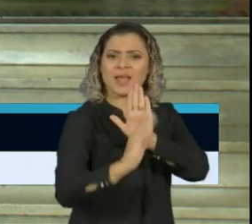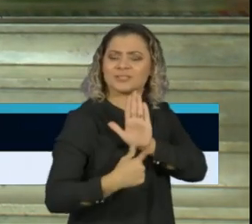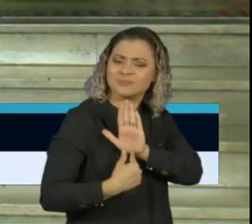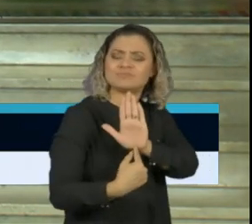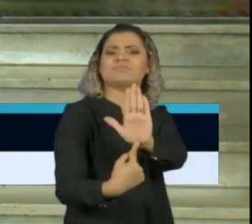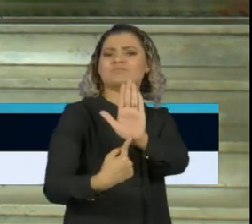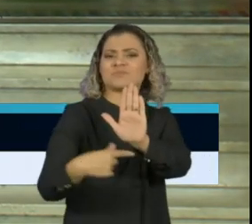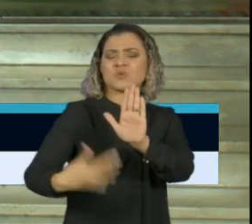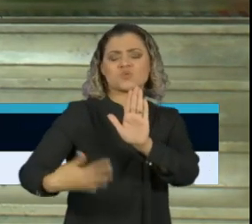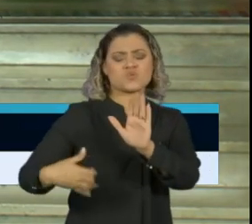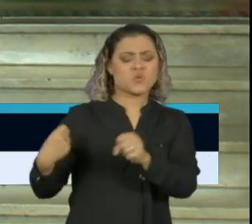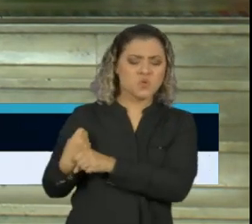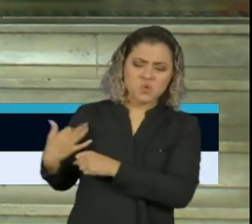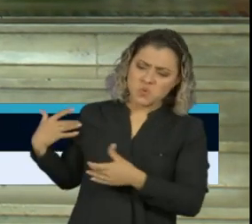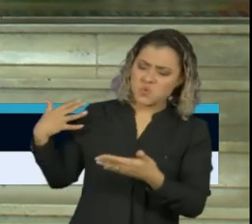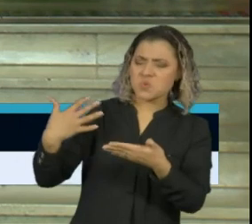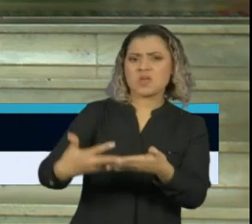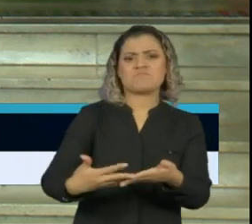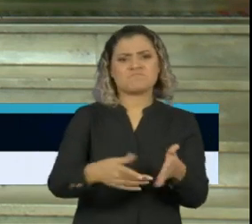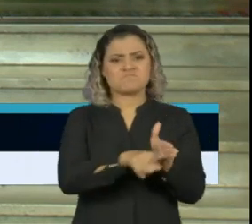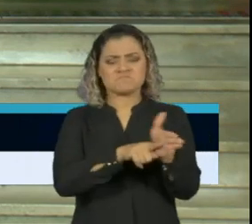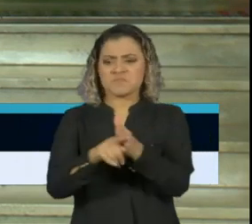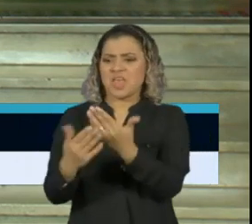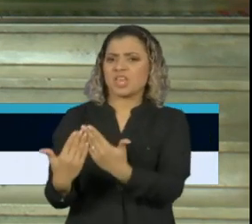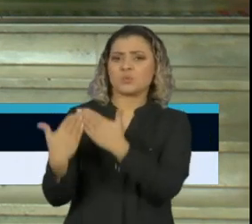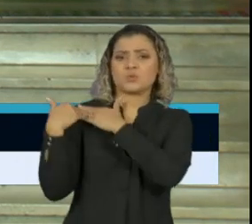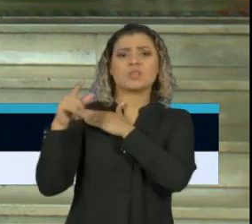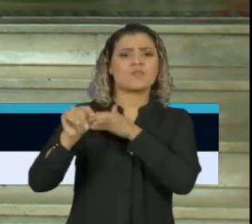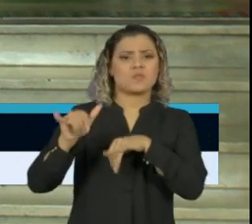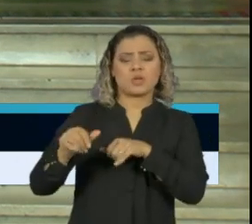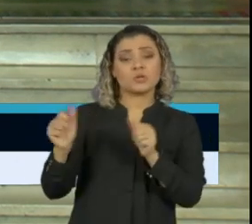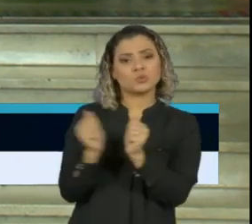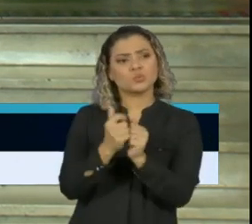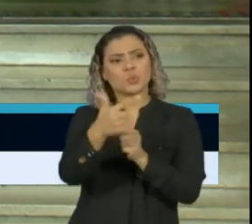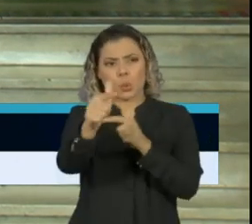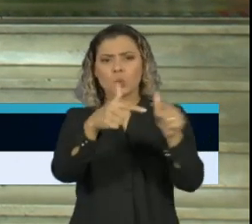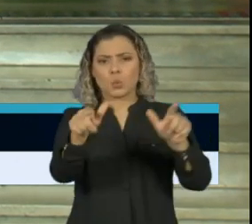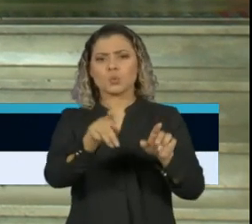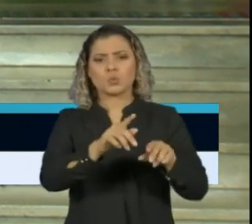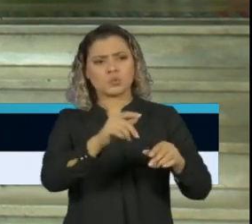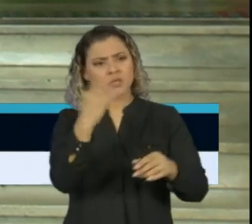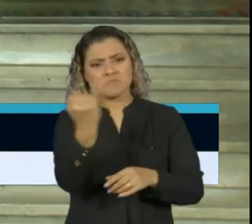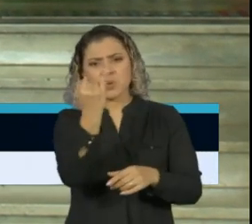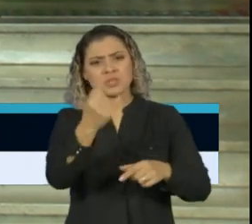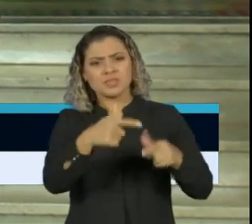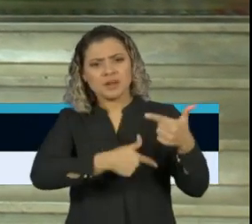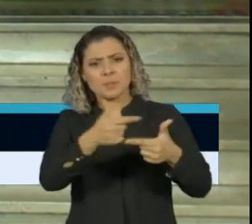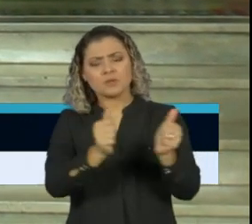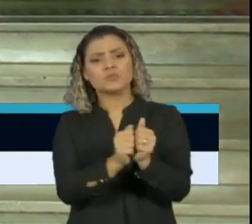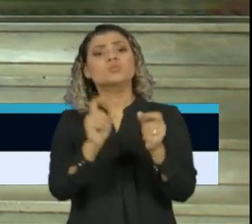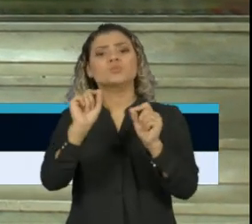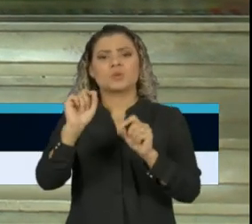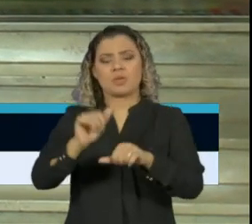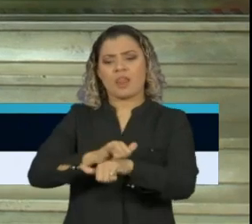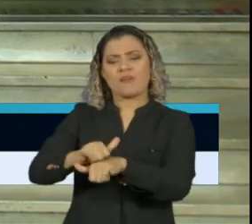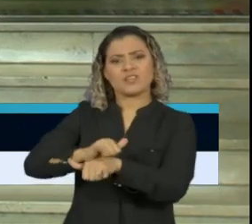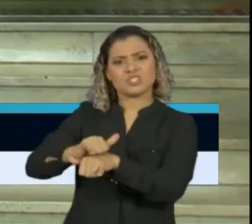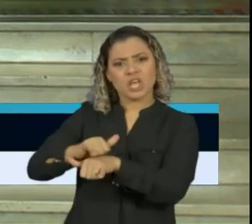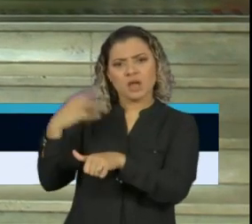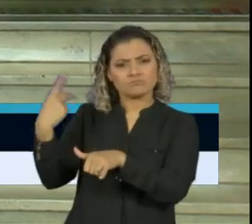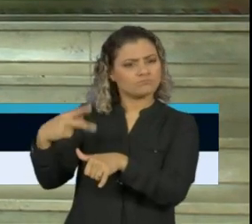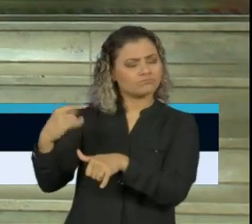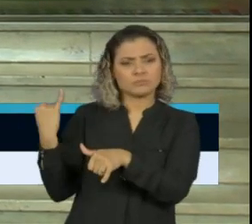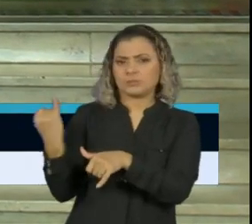Brasil produziu nos últimos anos, responsável, ao lado de outros valorosos colaboradores, pela Operação Lava